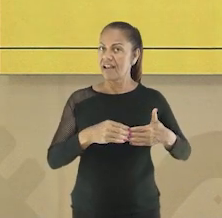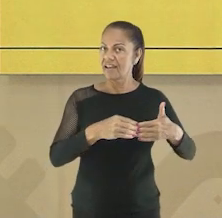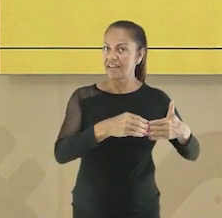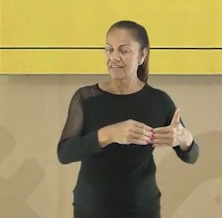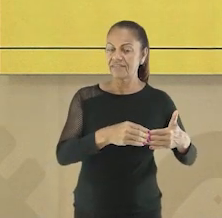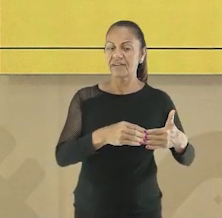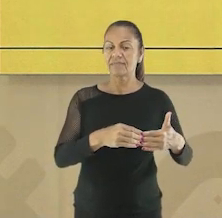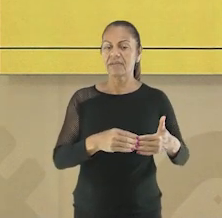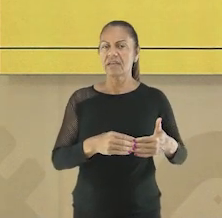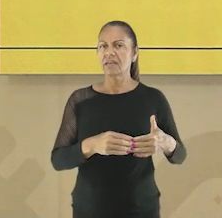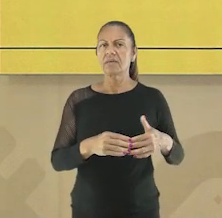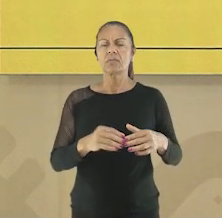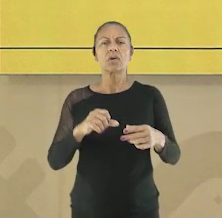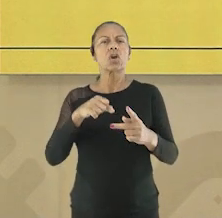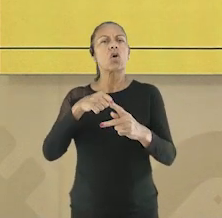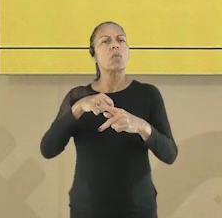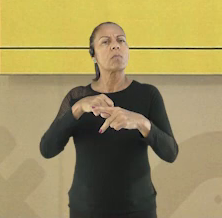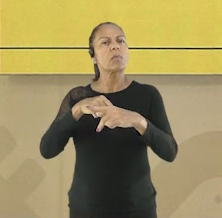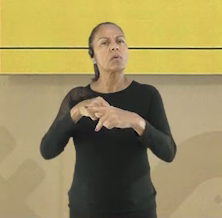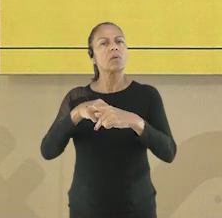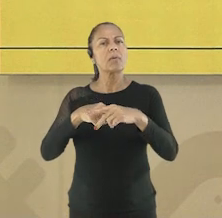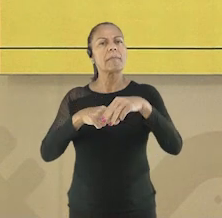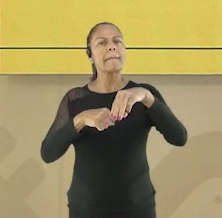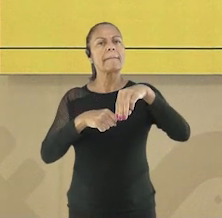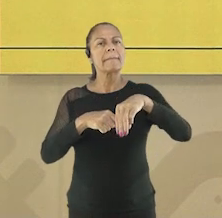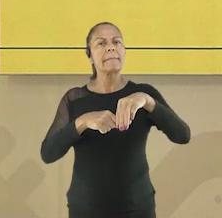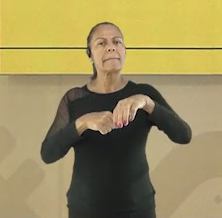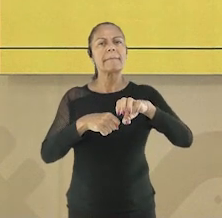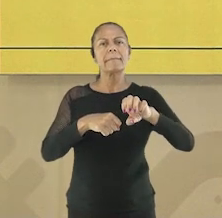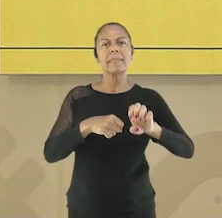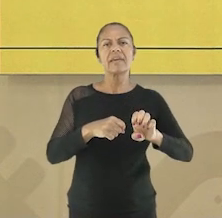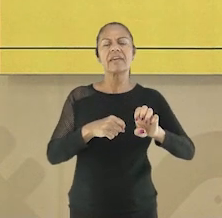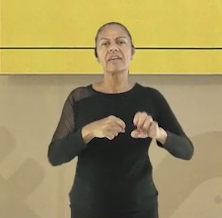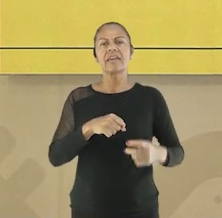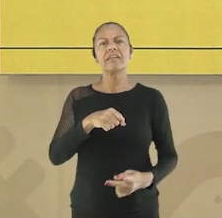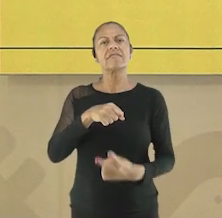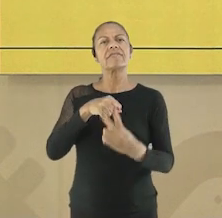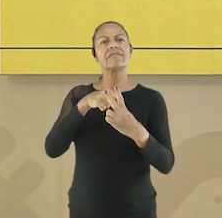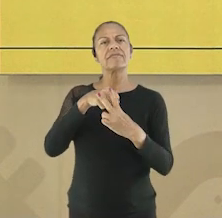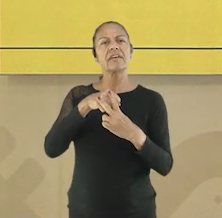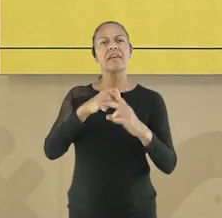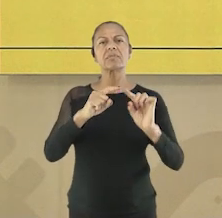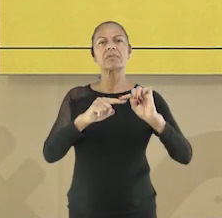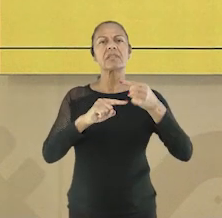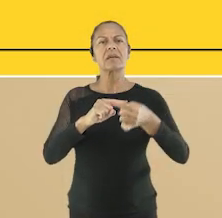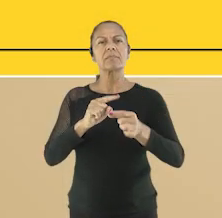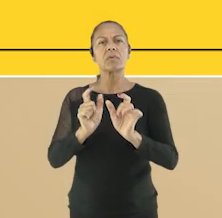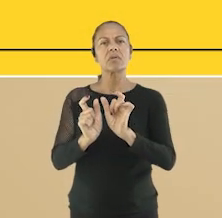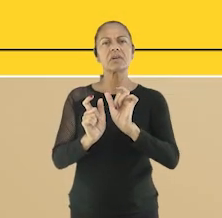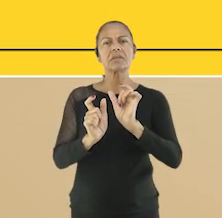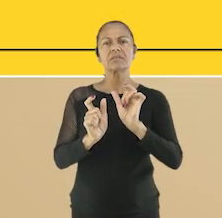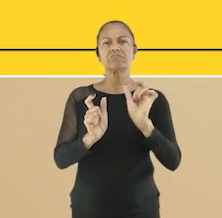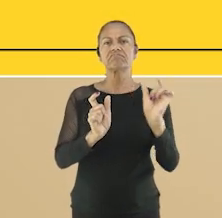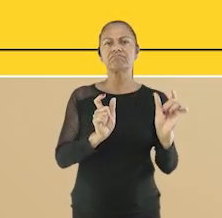Expliquem por que o pronome me aparece depois do verbo levar. Mais um tempinho para vocês.